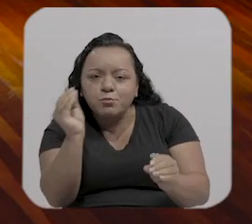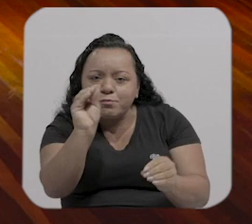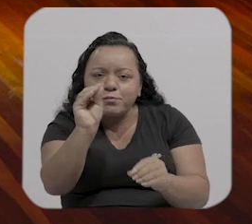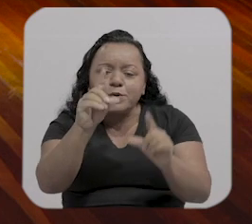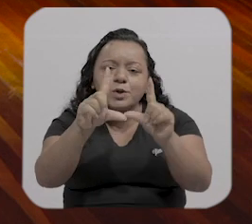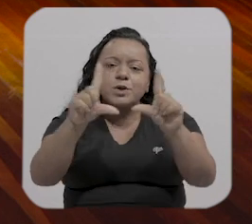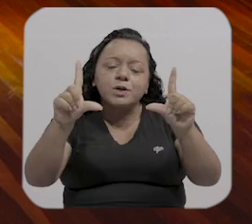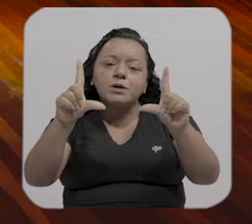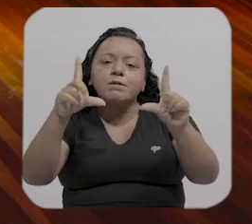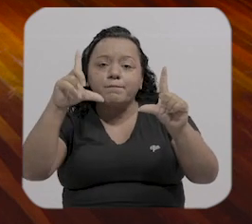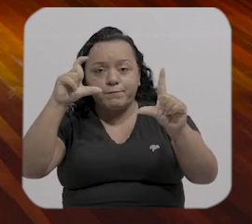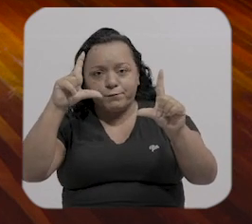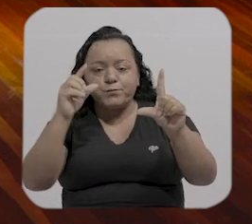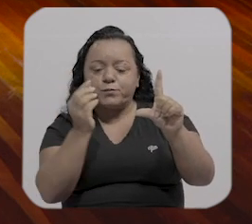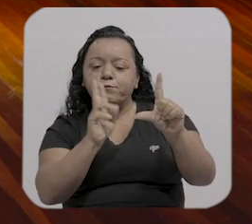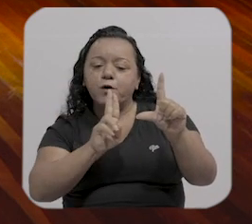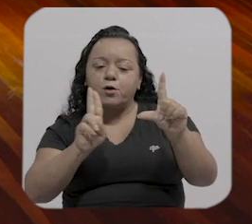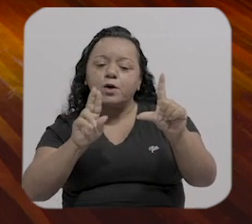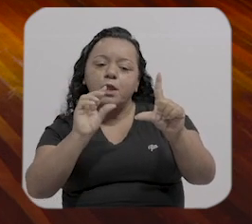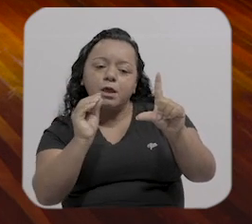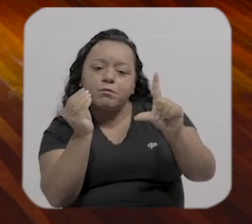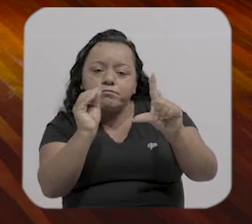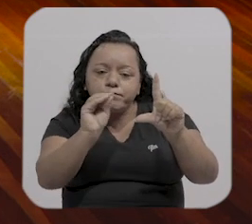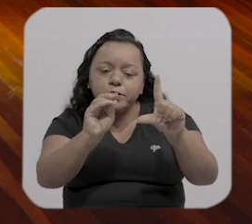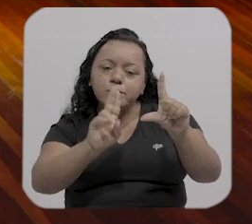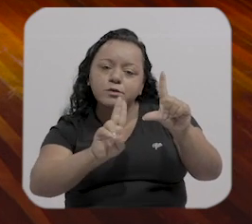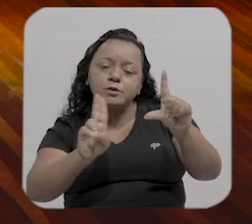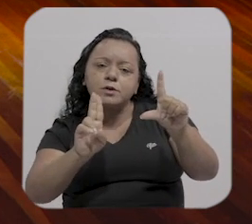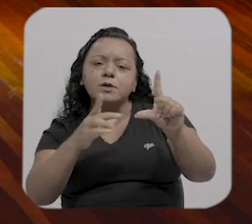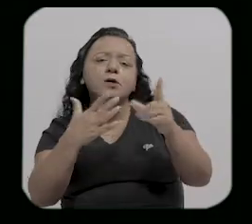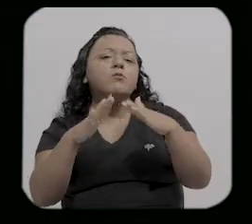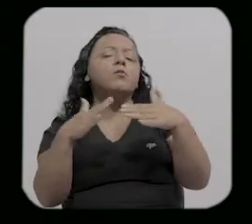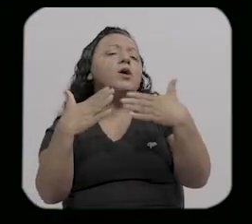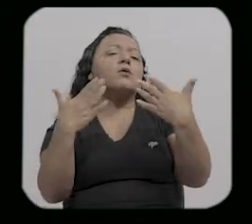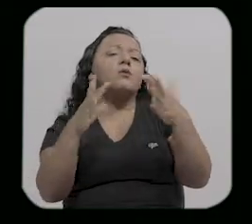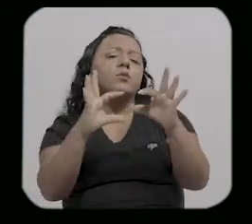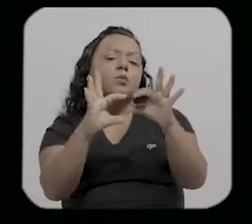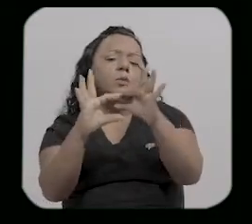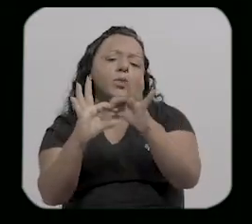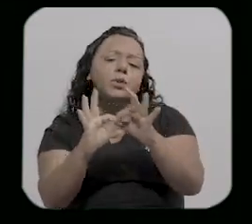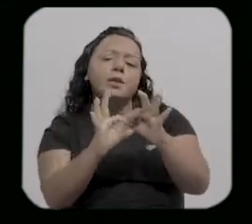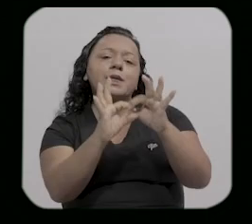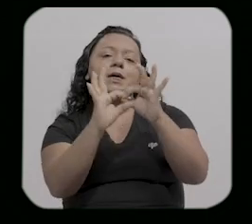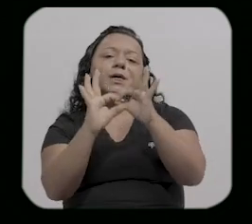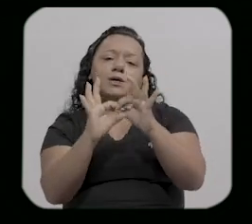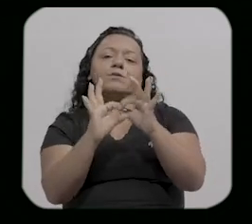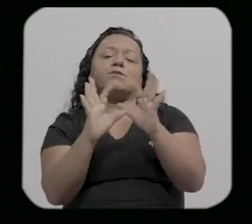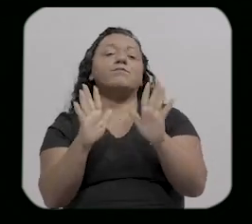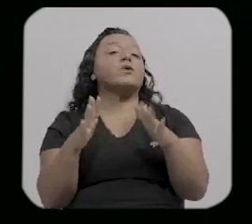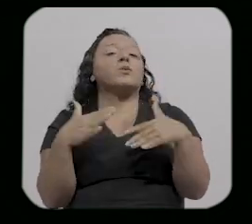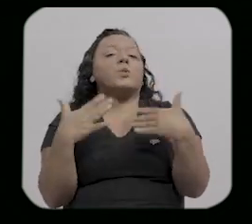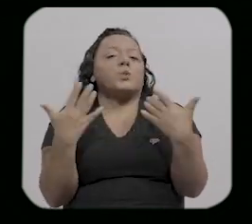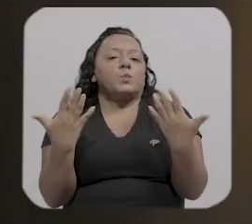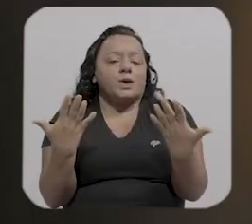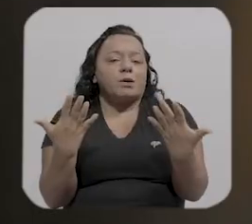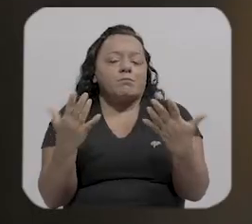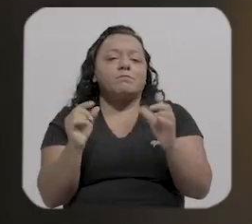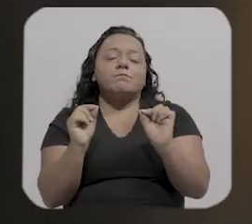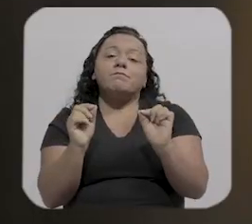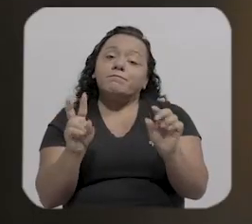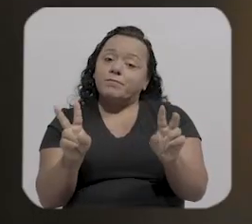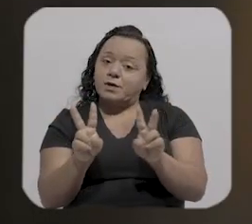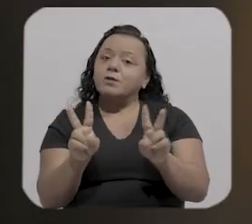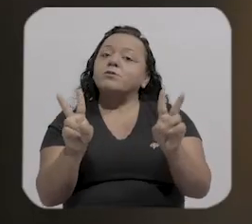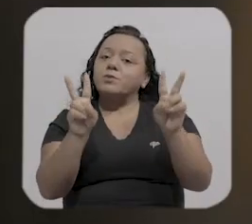quem é aquelas pessoas que estão ali, não é? Em que contexto, que acontecia, isso. Então,